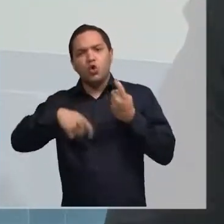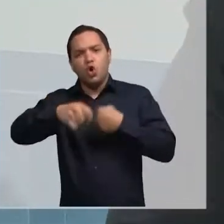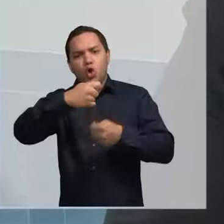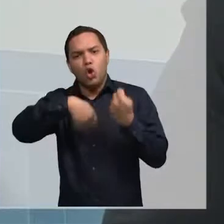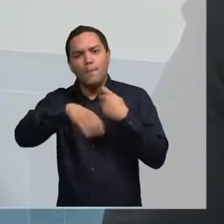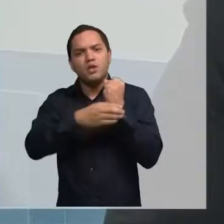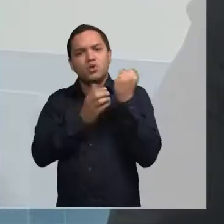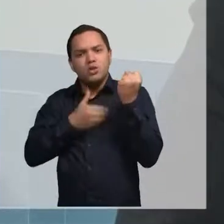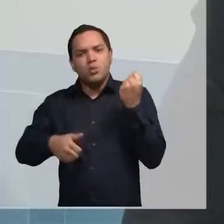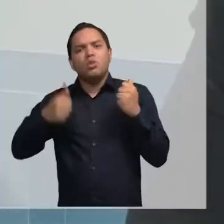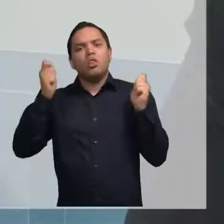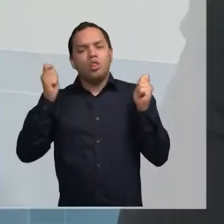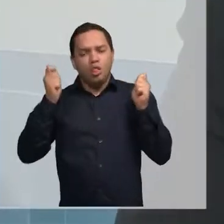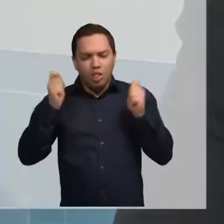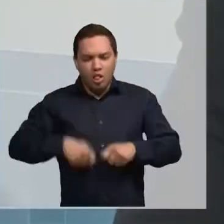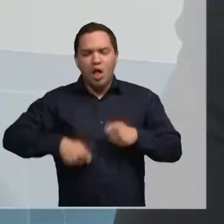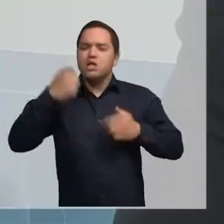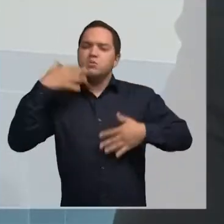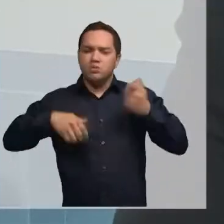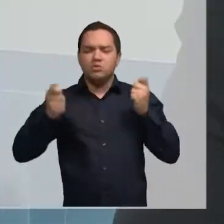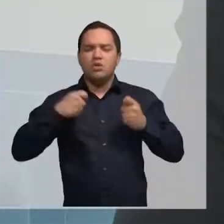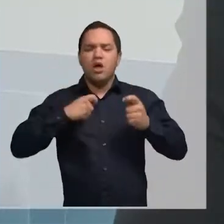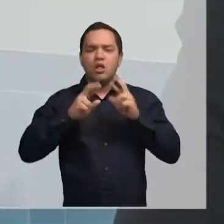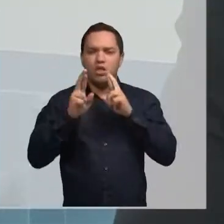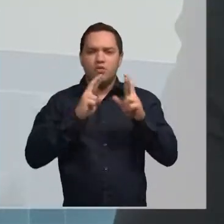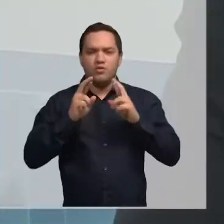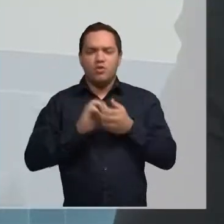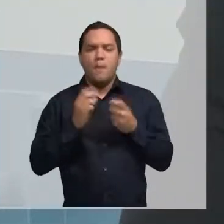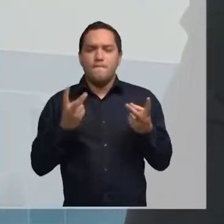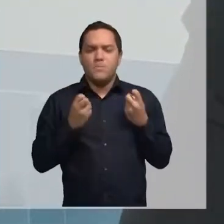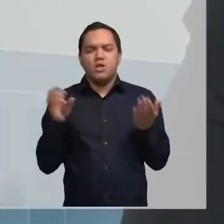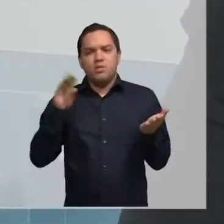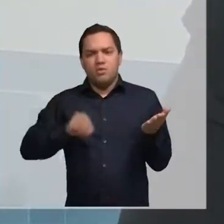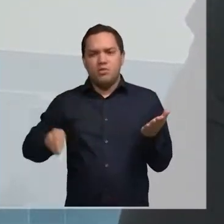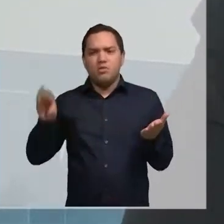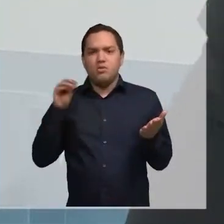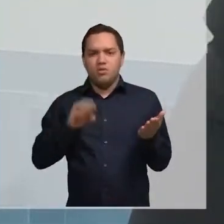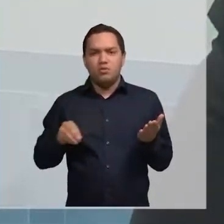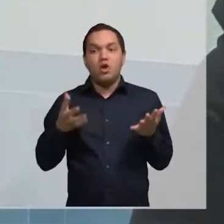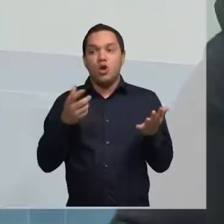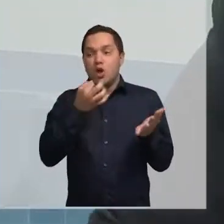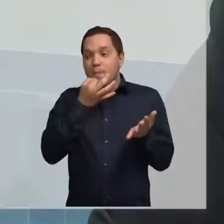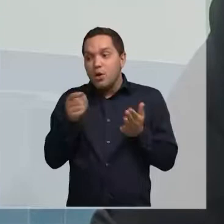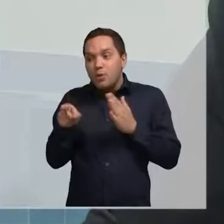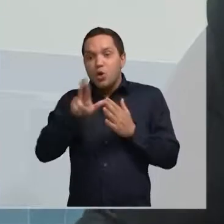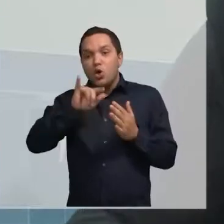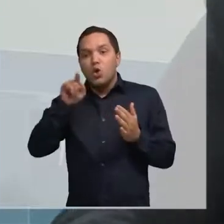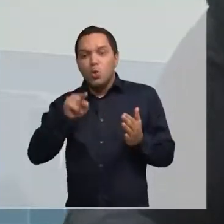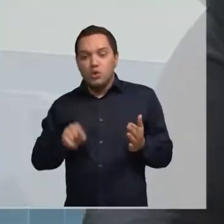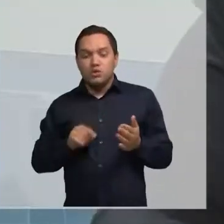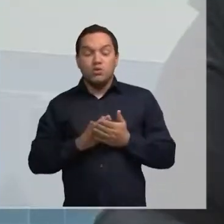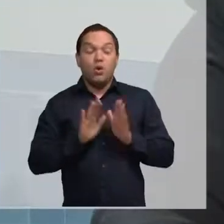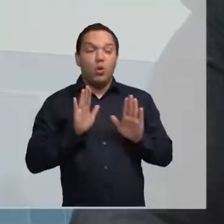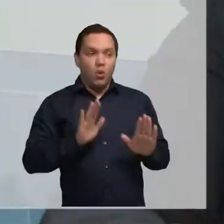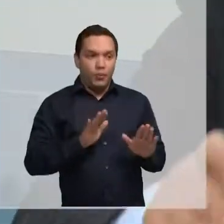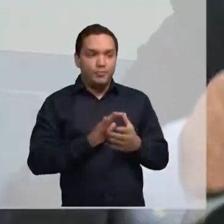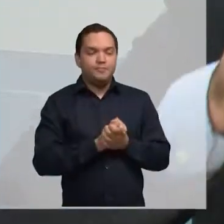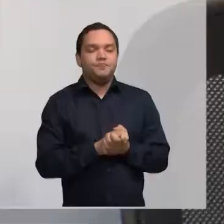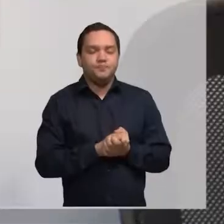minha visão do debate que eu vi do Ciro Gomes. Agora eu quero a opinião do meu amigo Luiz. É